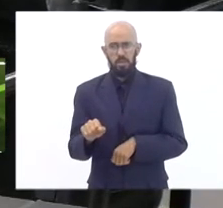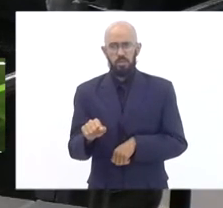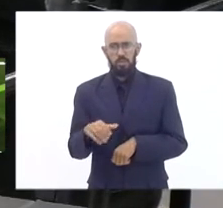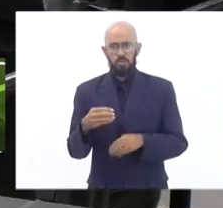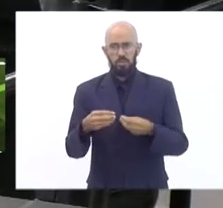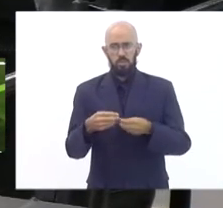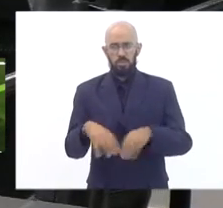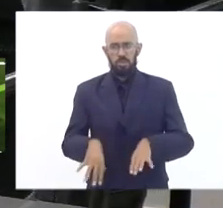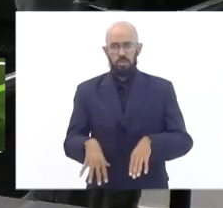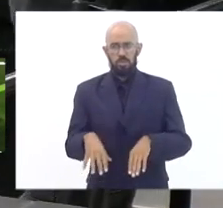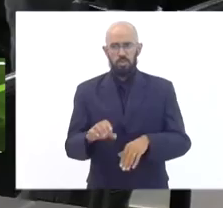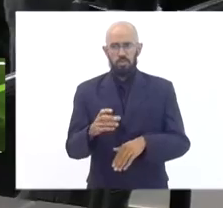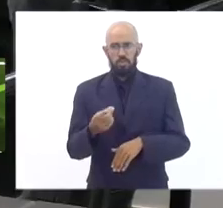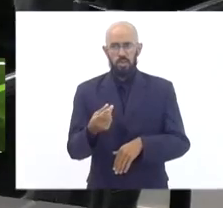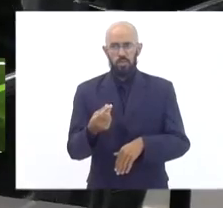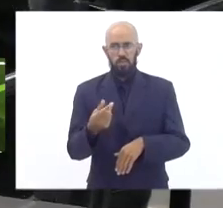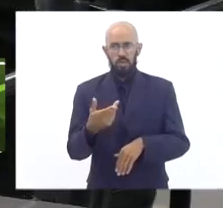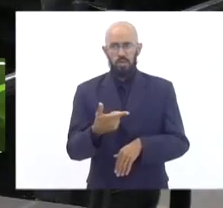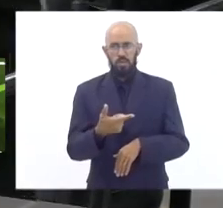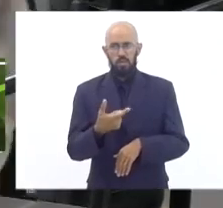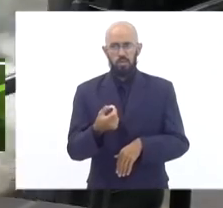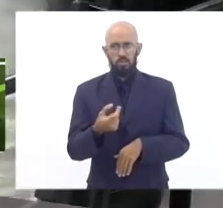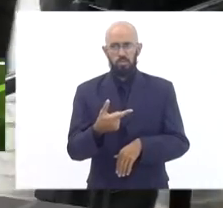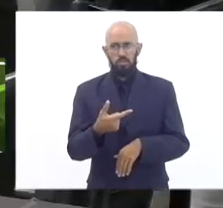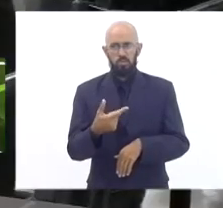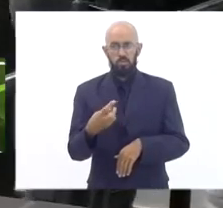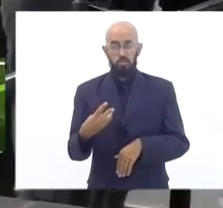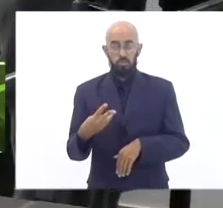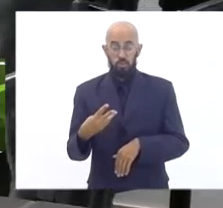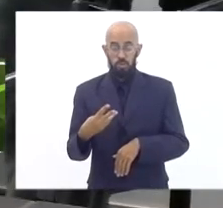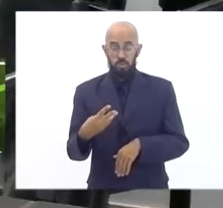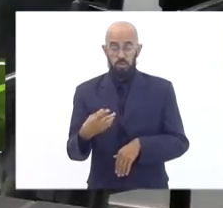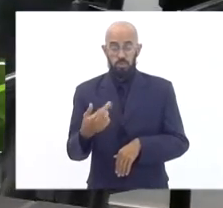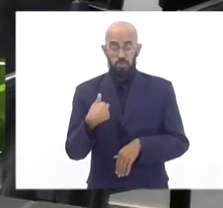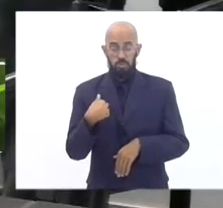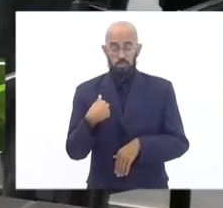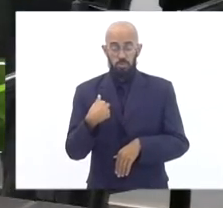que veio foi em 2023.